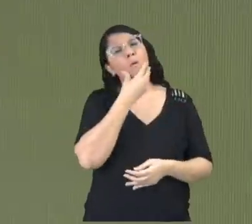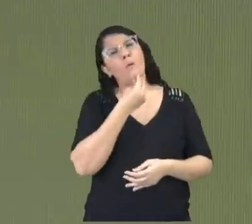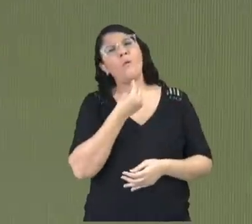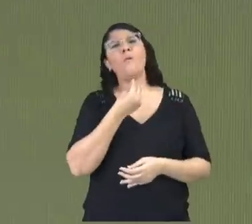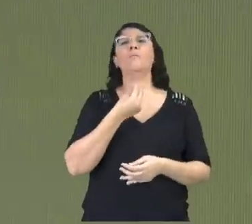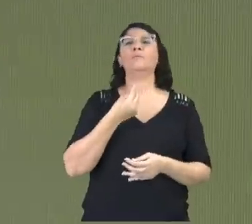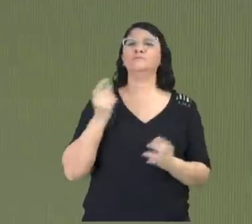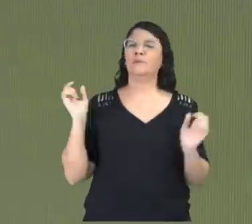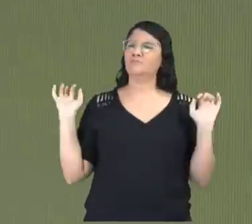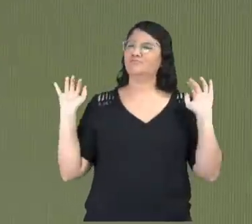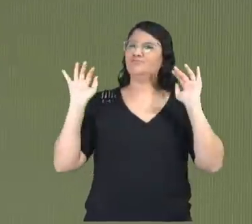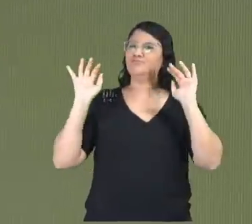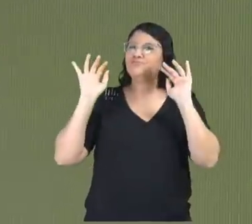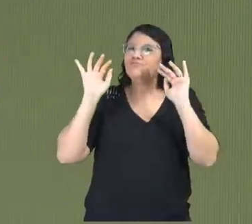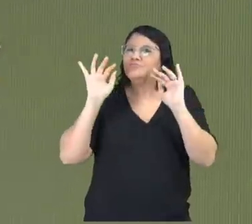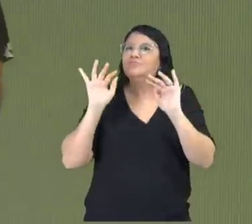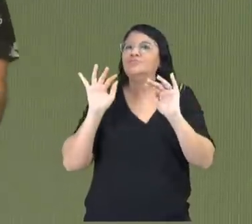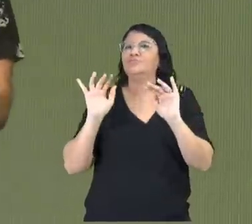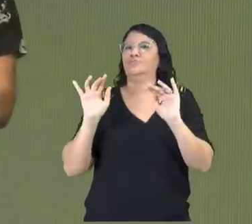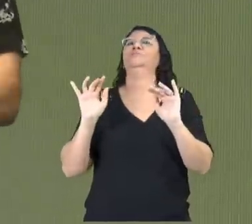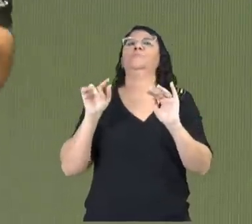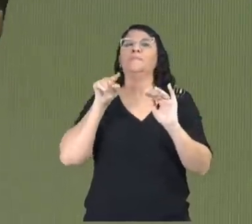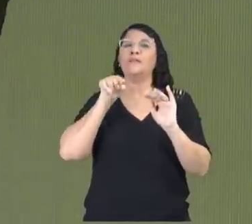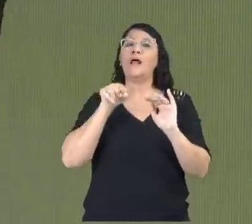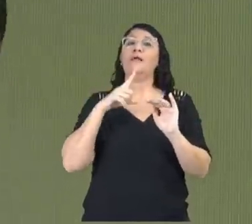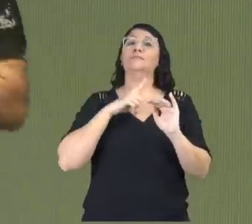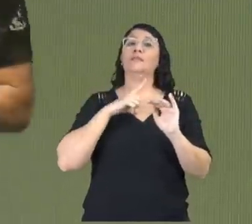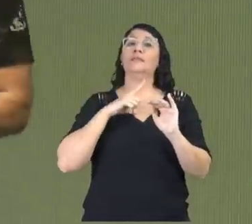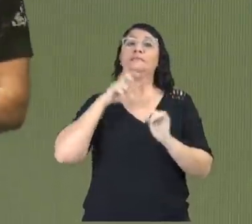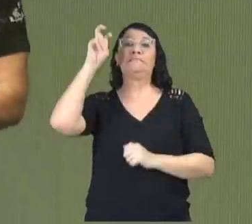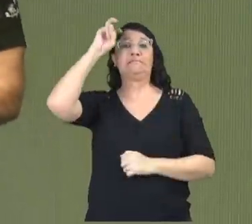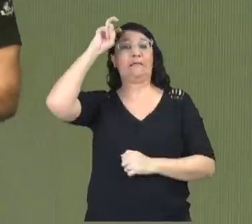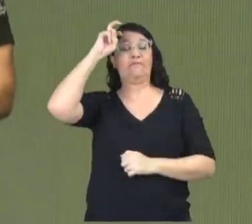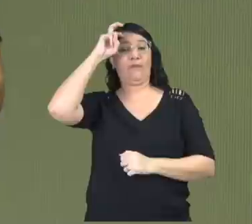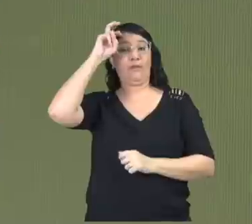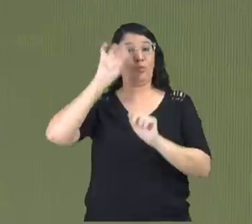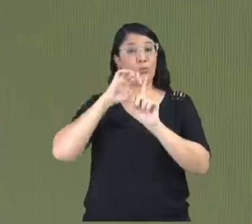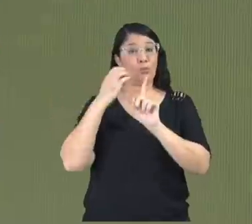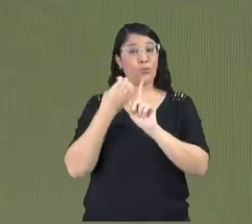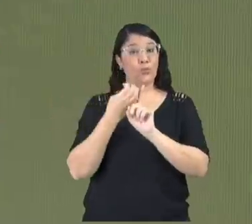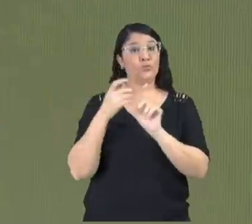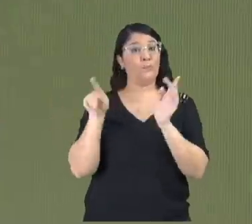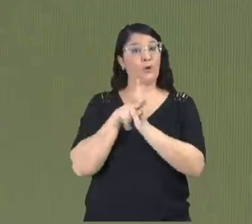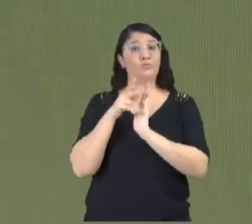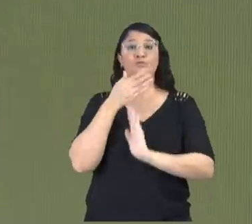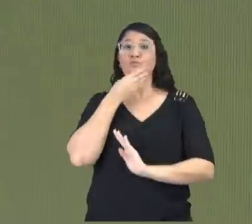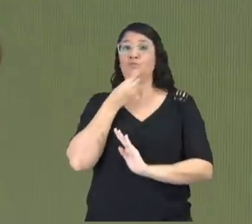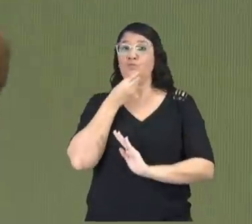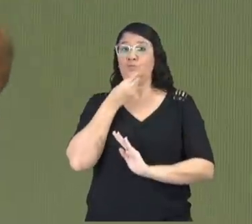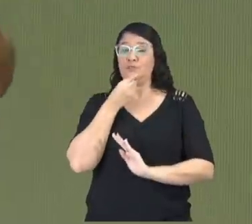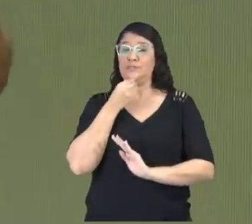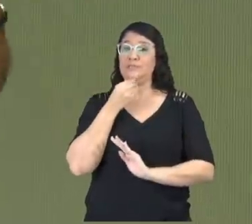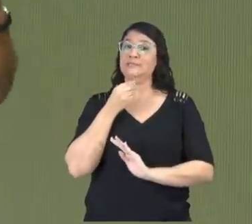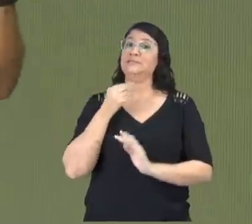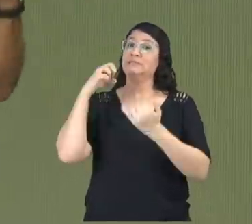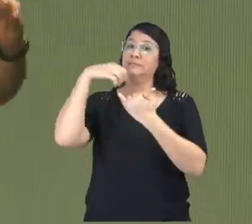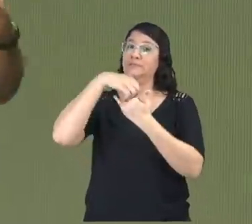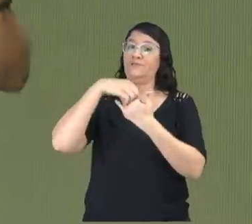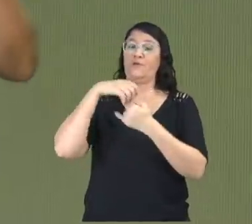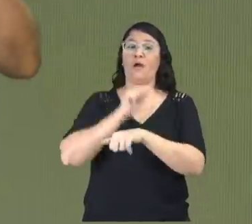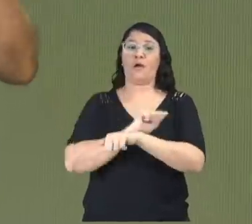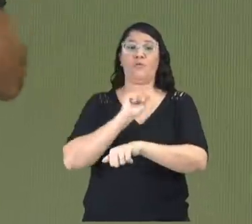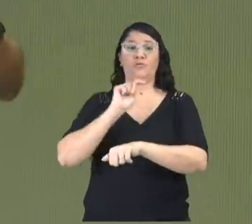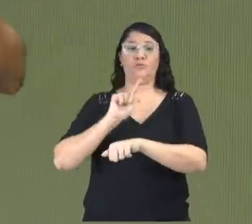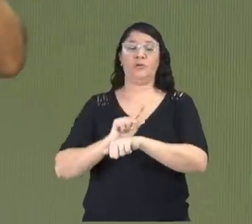seus encontros presenciais, e vai ser quinta-feira, lá na Igreja Cidade Viva Altiplano, e a gente vai informar